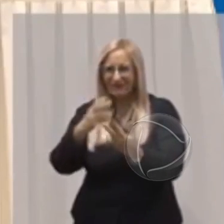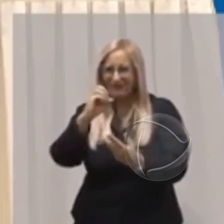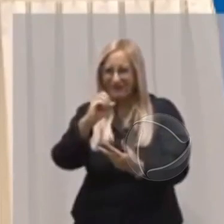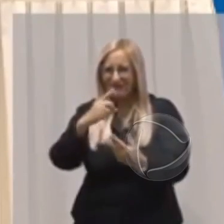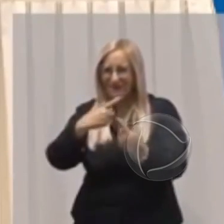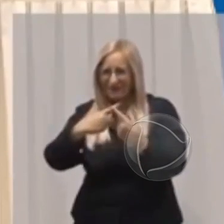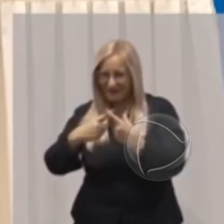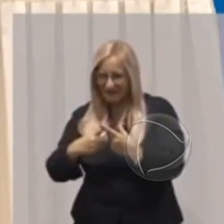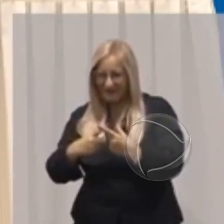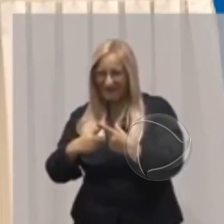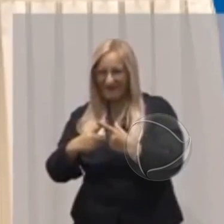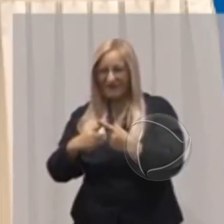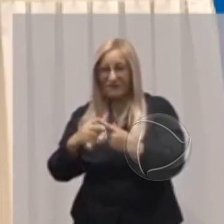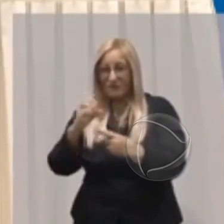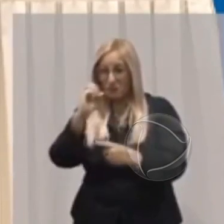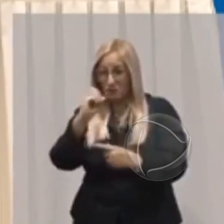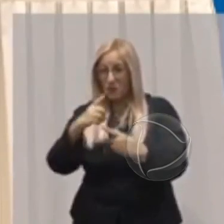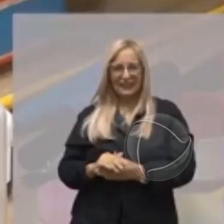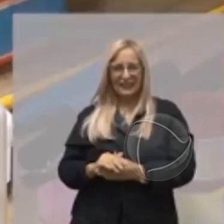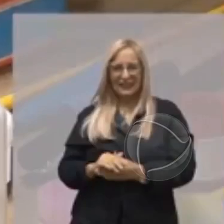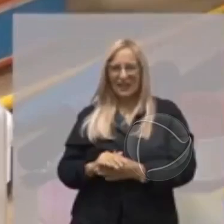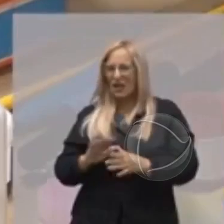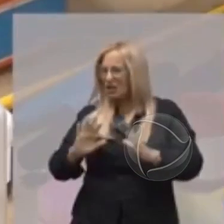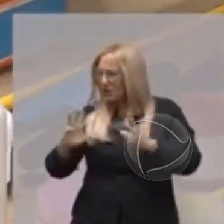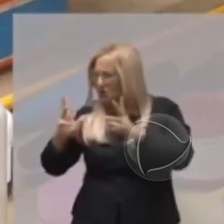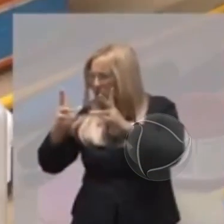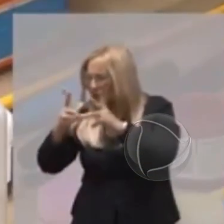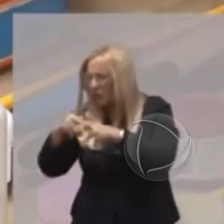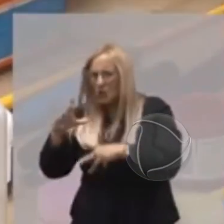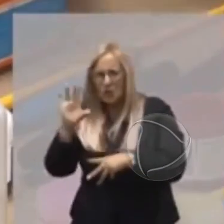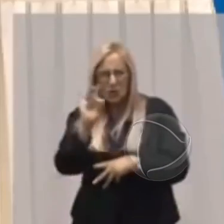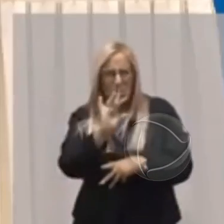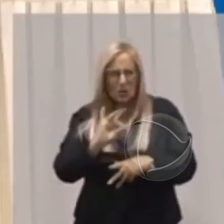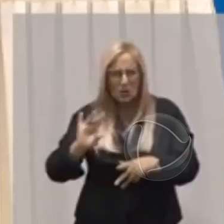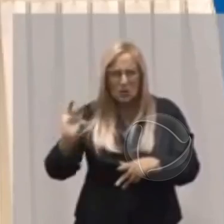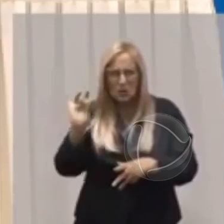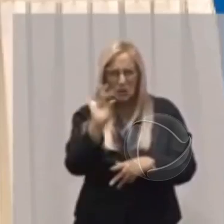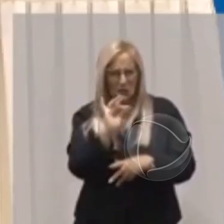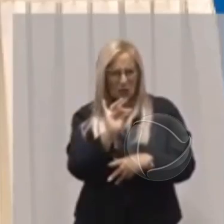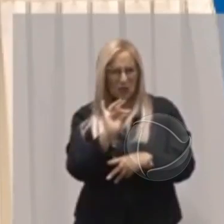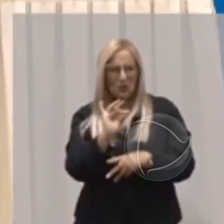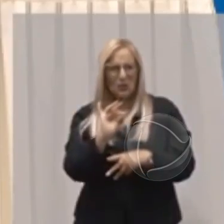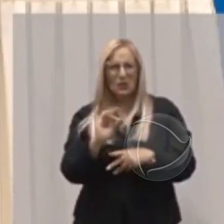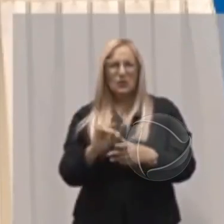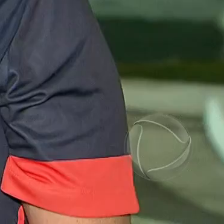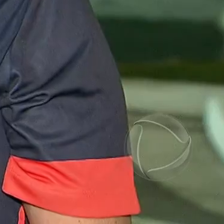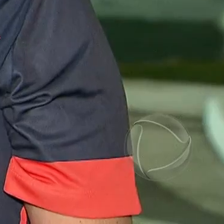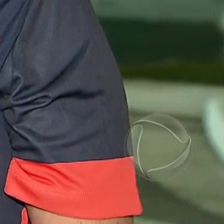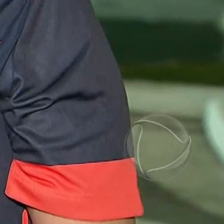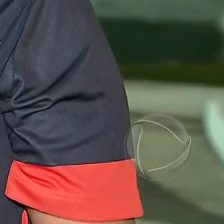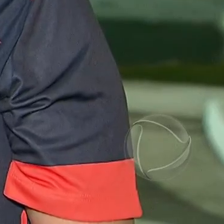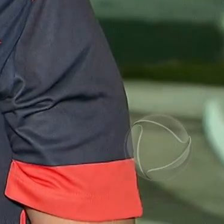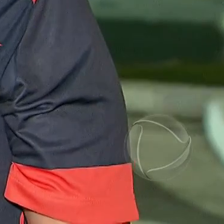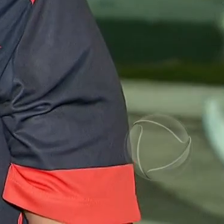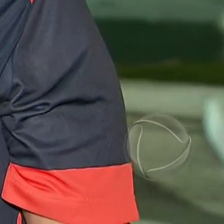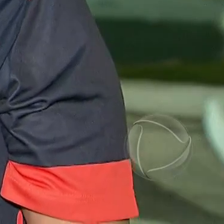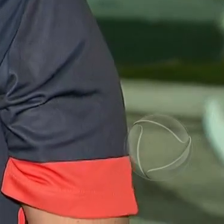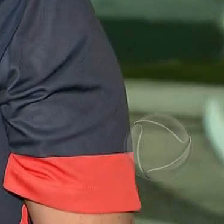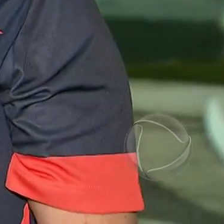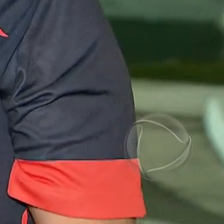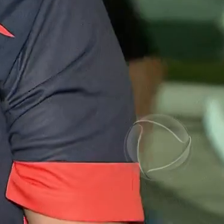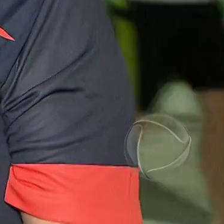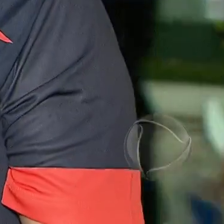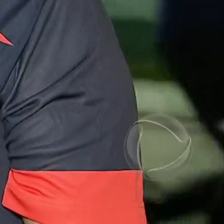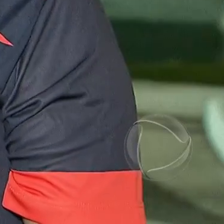público, criança, idoso, adolescente, os grupos especiais, todas as atividades são voltadas para todo